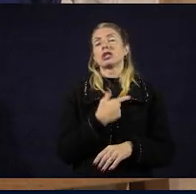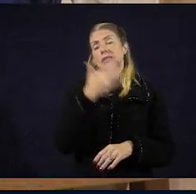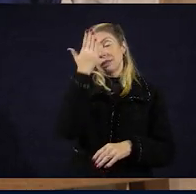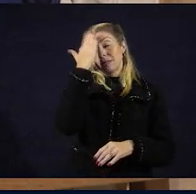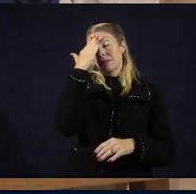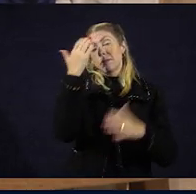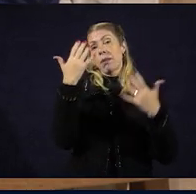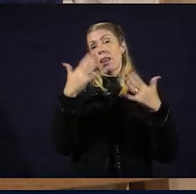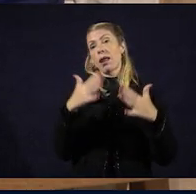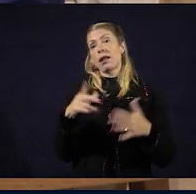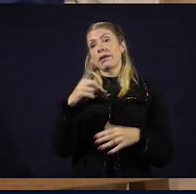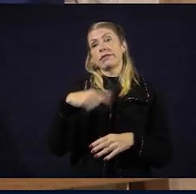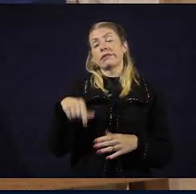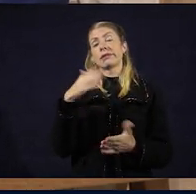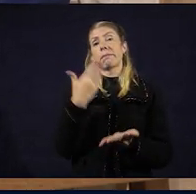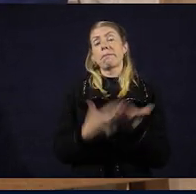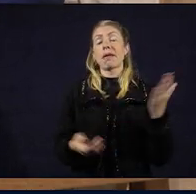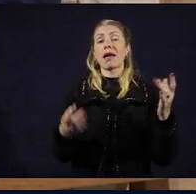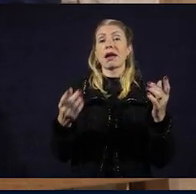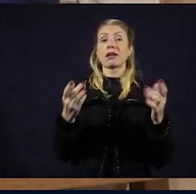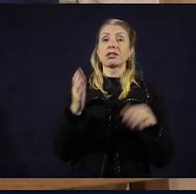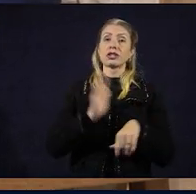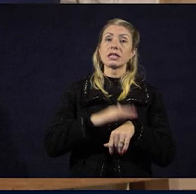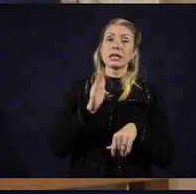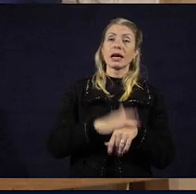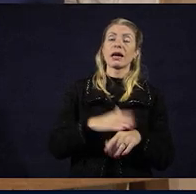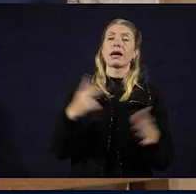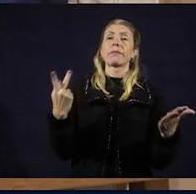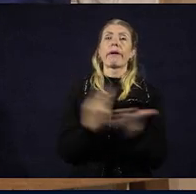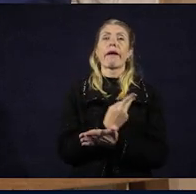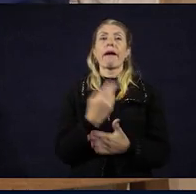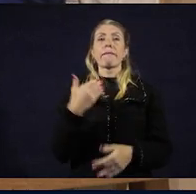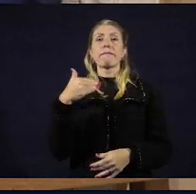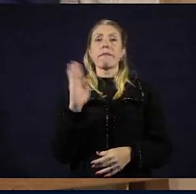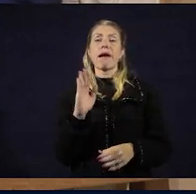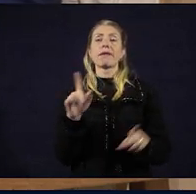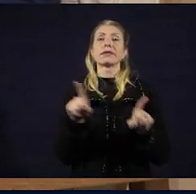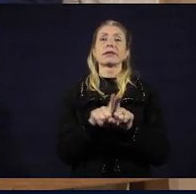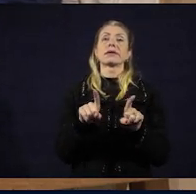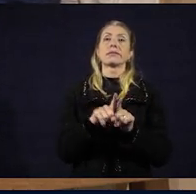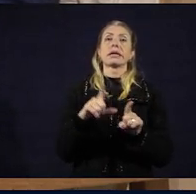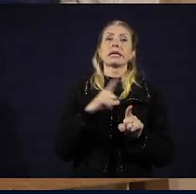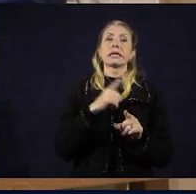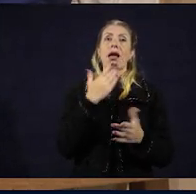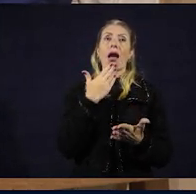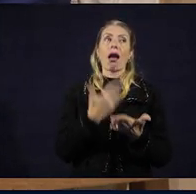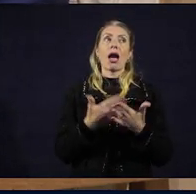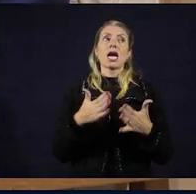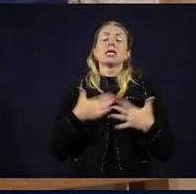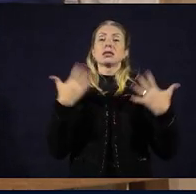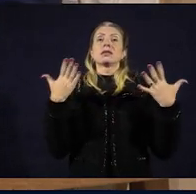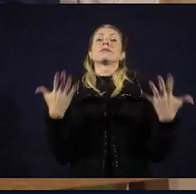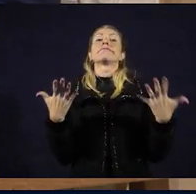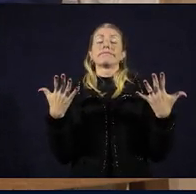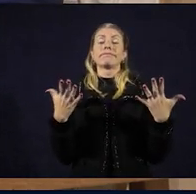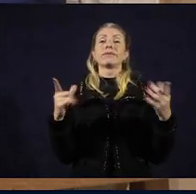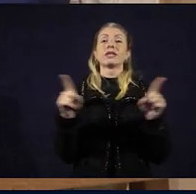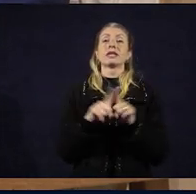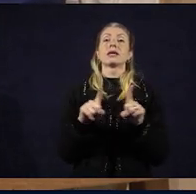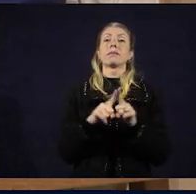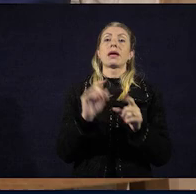gasta mais tempo do que deveria comete mais erros do que deveria Tem Mais surpresas do que deveria mais